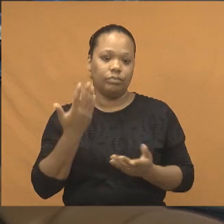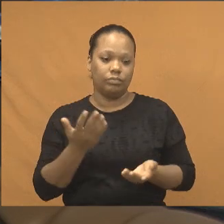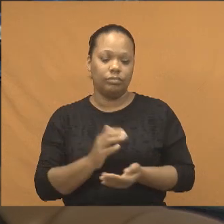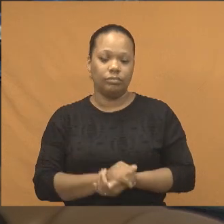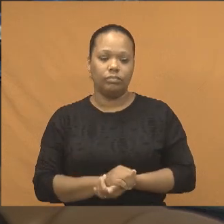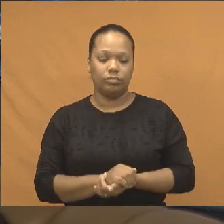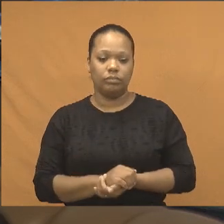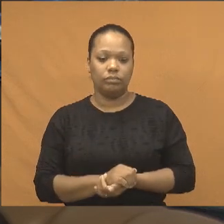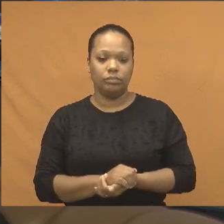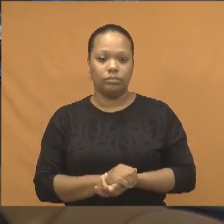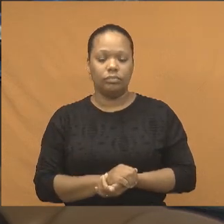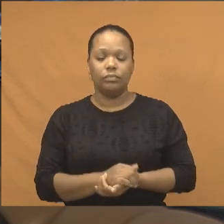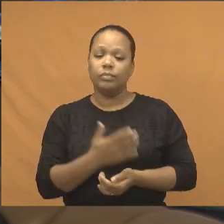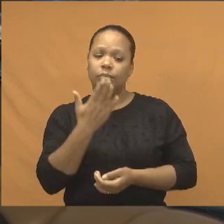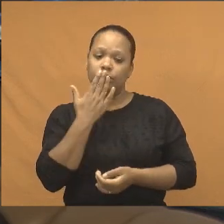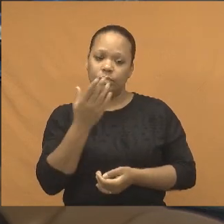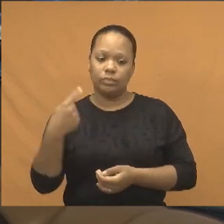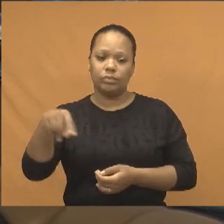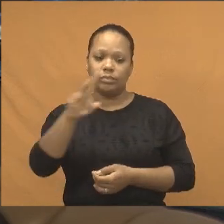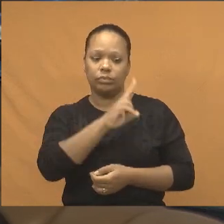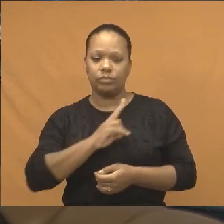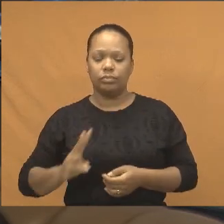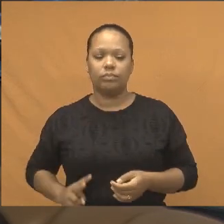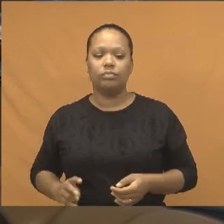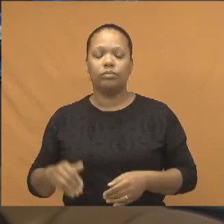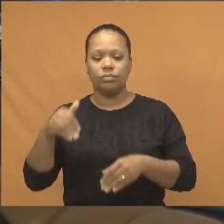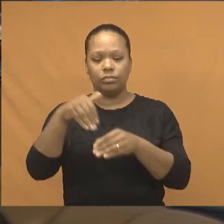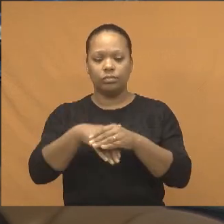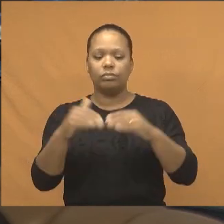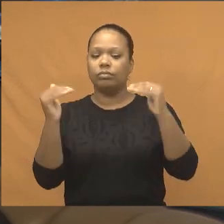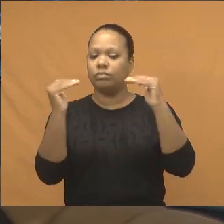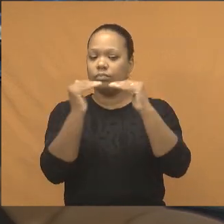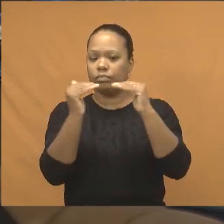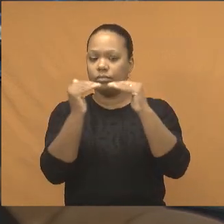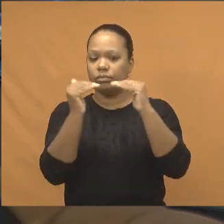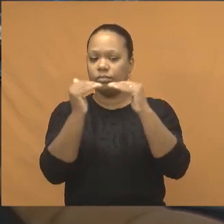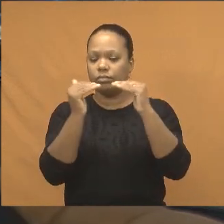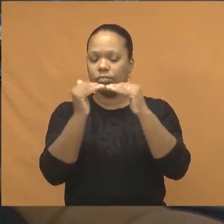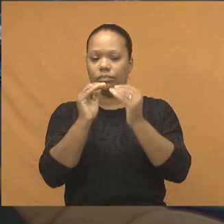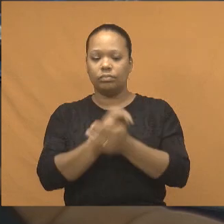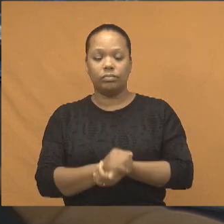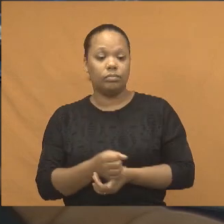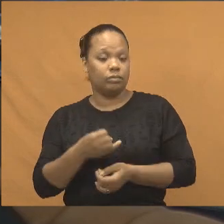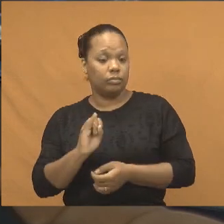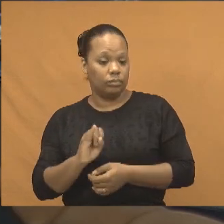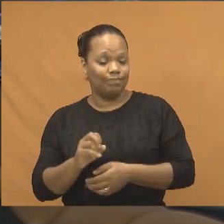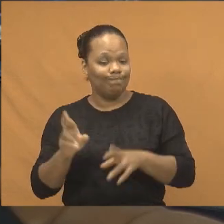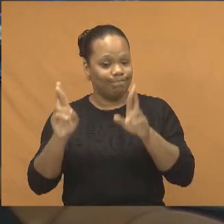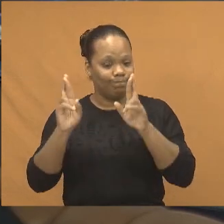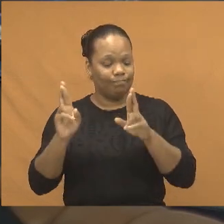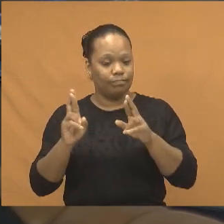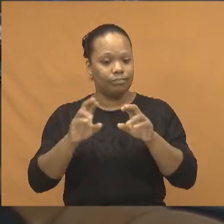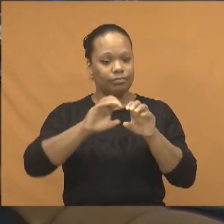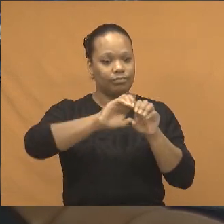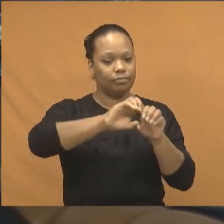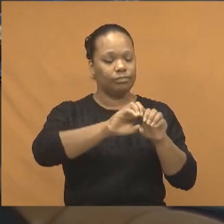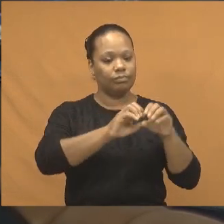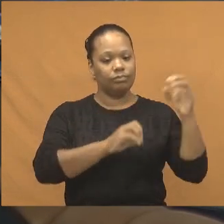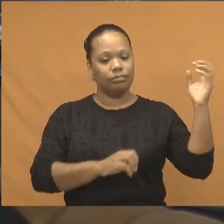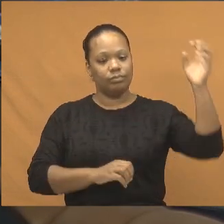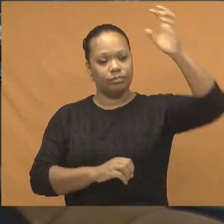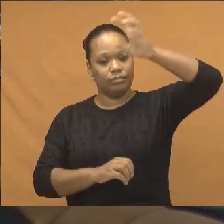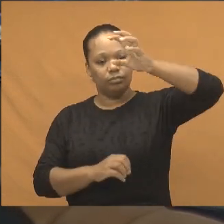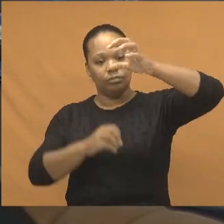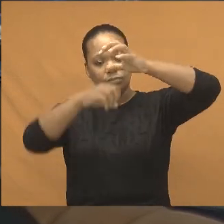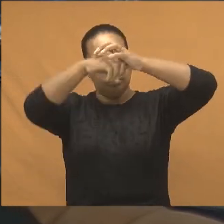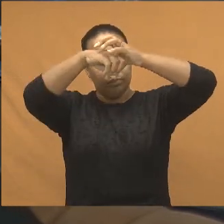pessoa que vai passar por lá. Então, peço voto favorável aos vereadores para ver se coloca os braços e a luminária para ficar mais